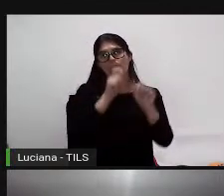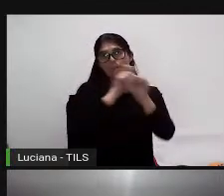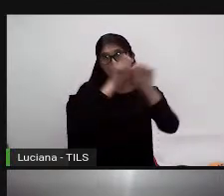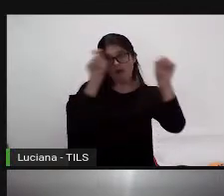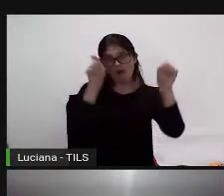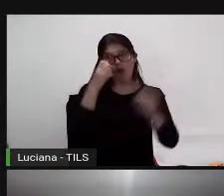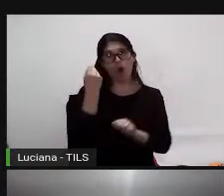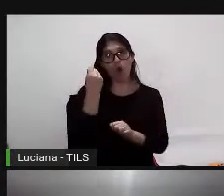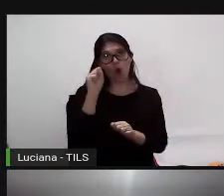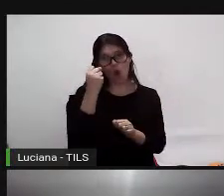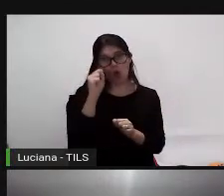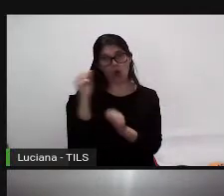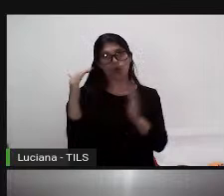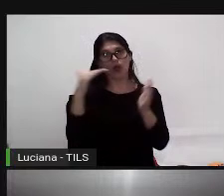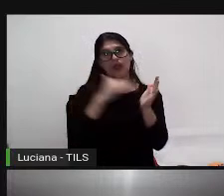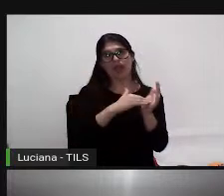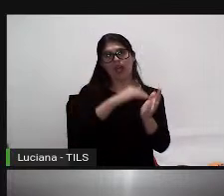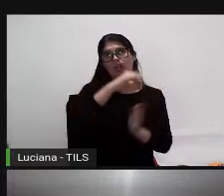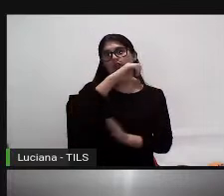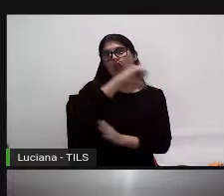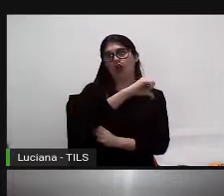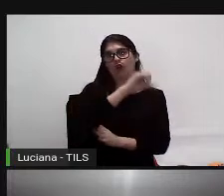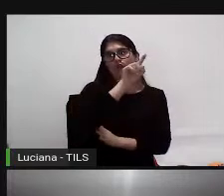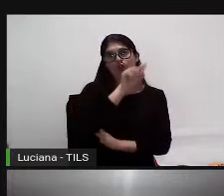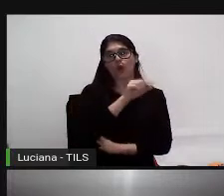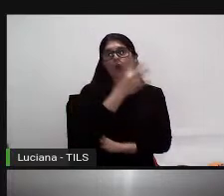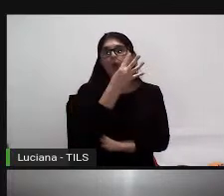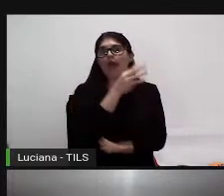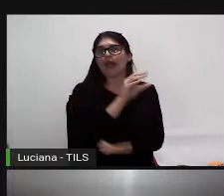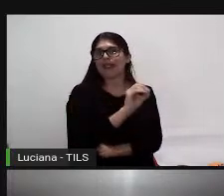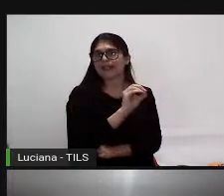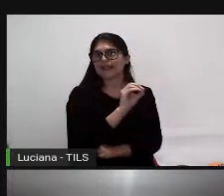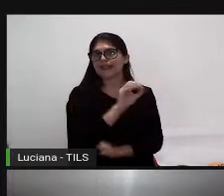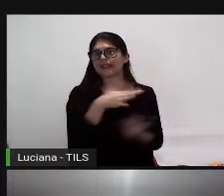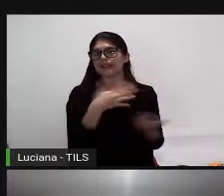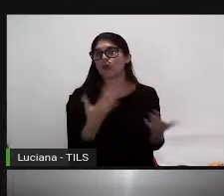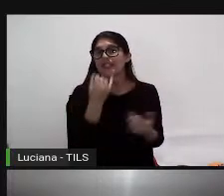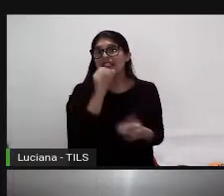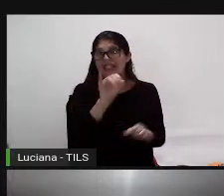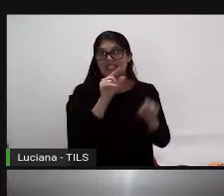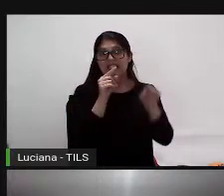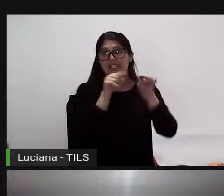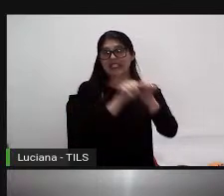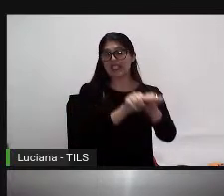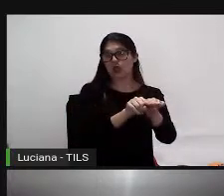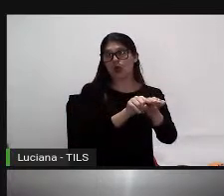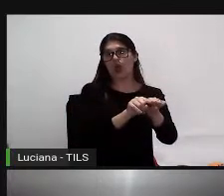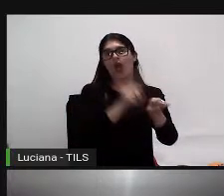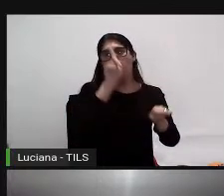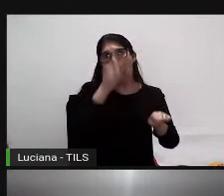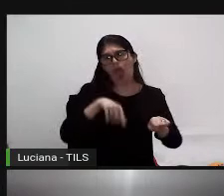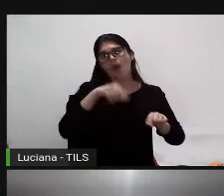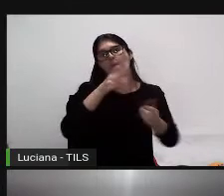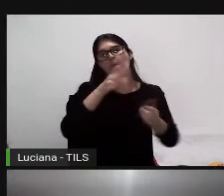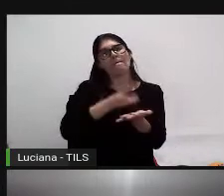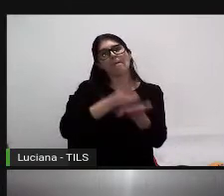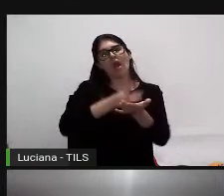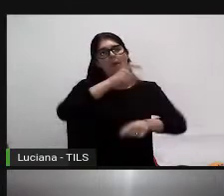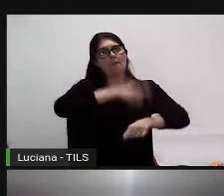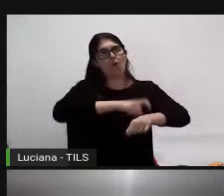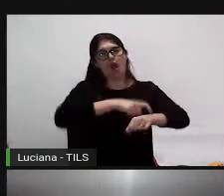8 às 9h40. Bom, se tiver aula síncrona naquela disciplina, ela vai ser naquele horário, entre